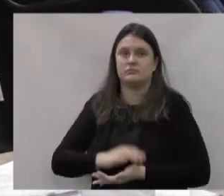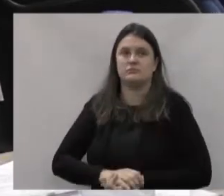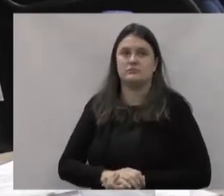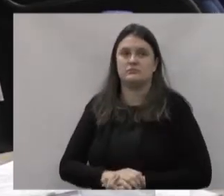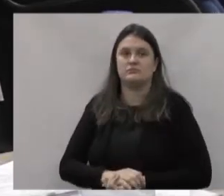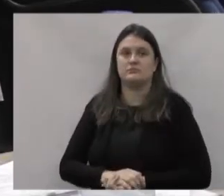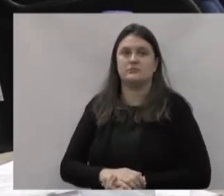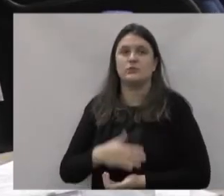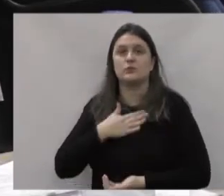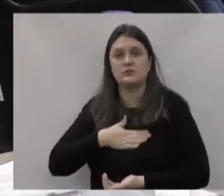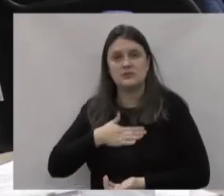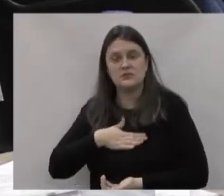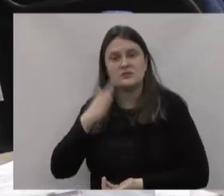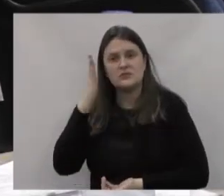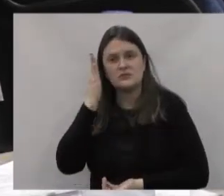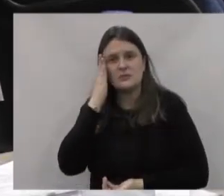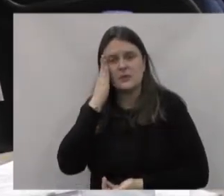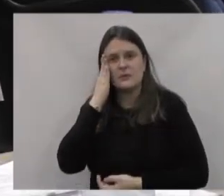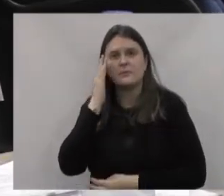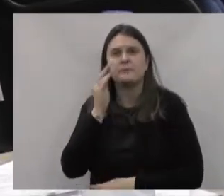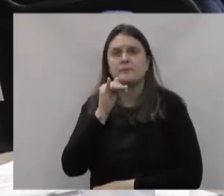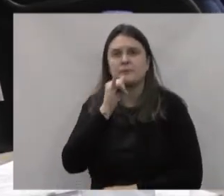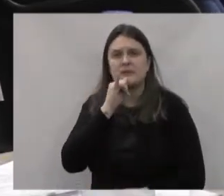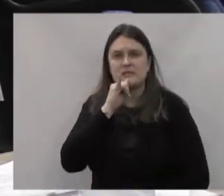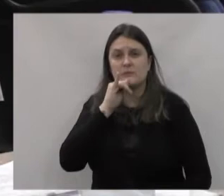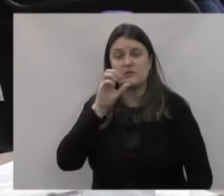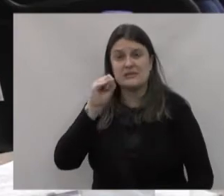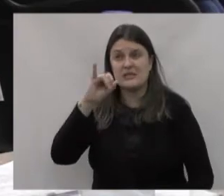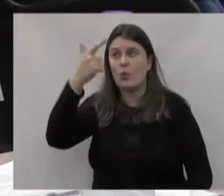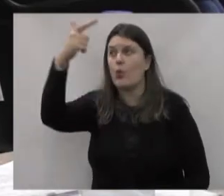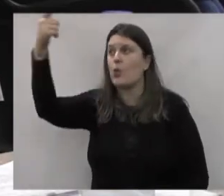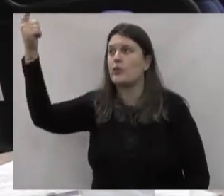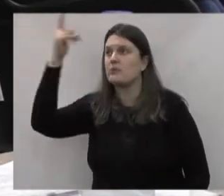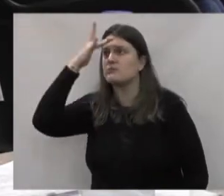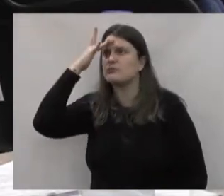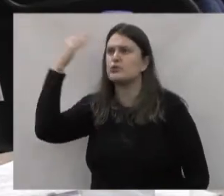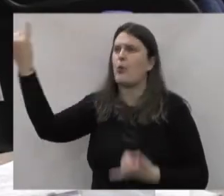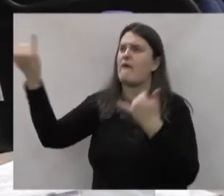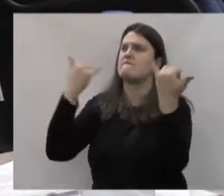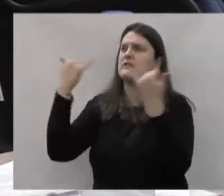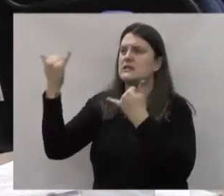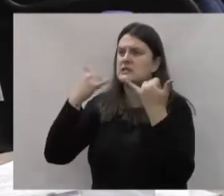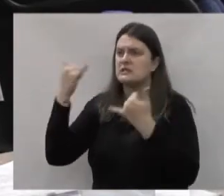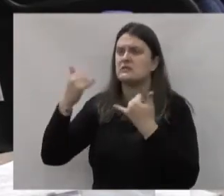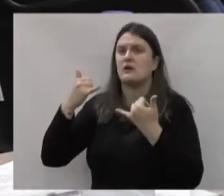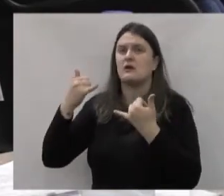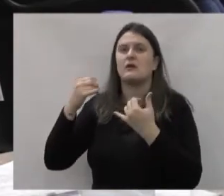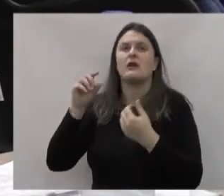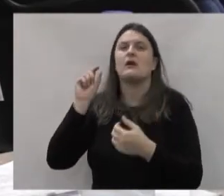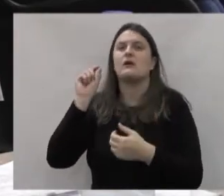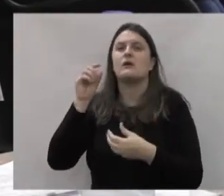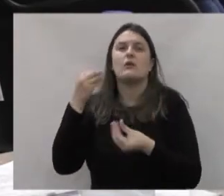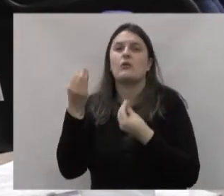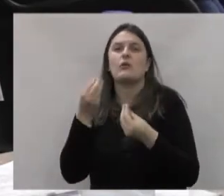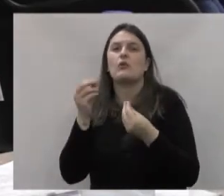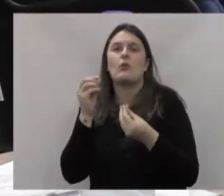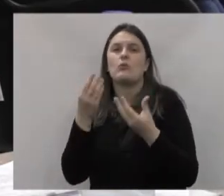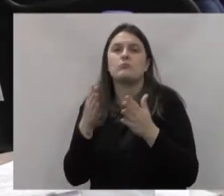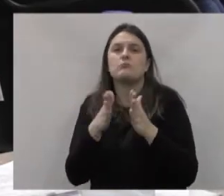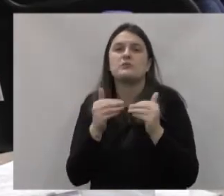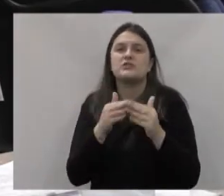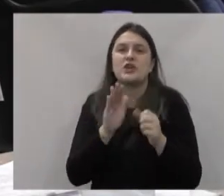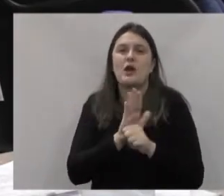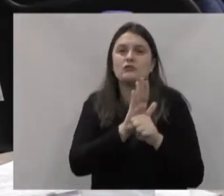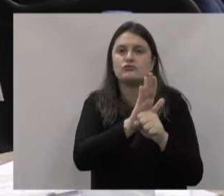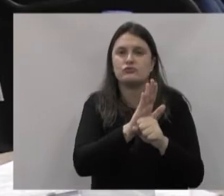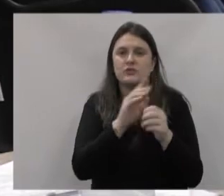Então, eu gostaria de saber, quando a gente fica sabendo de algum caso, para quem a gente recorre para fazer